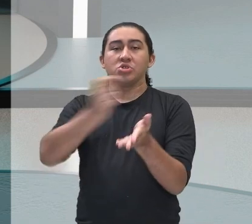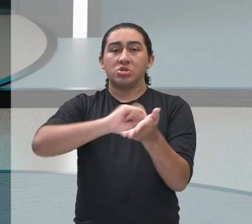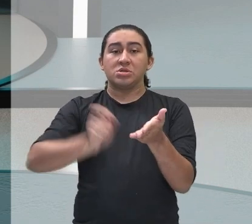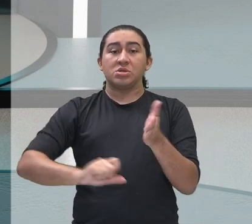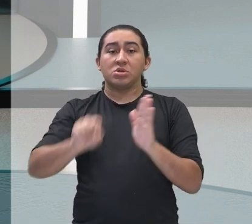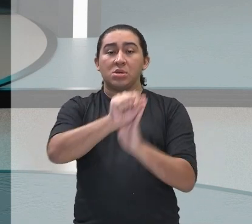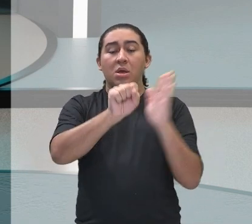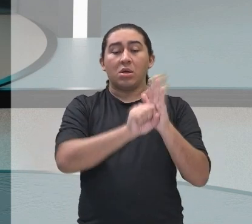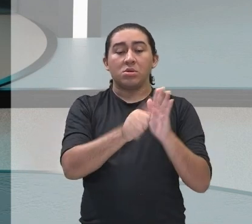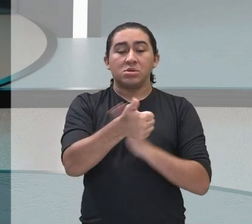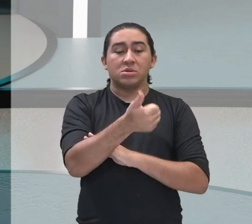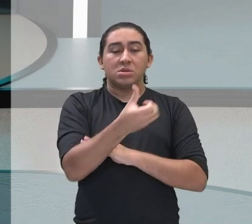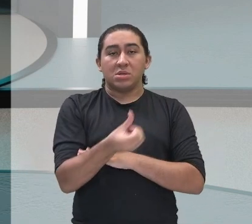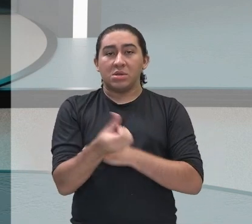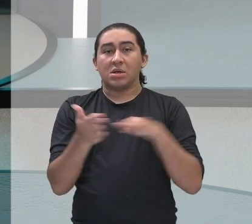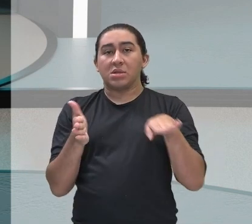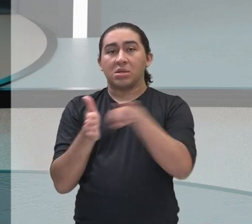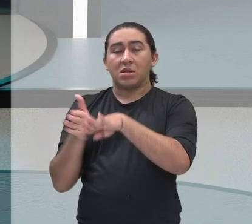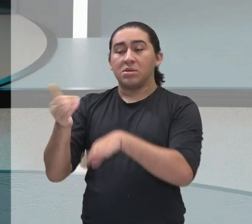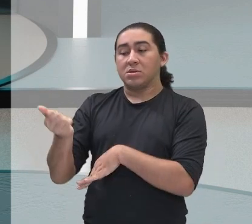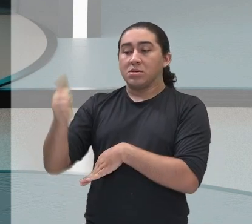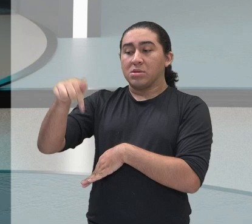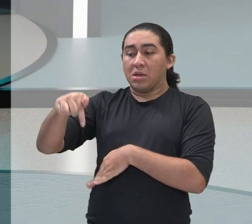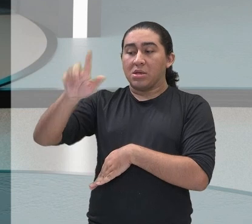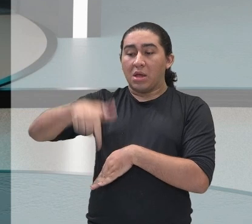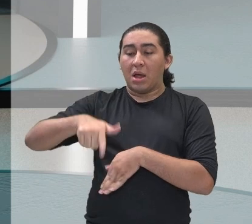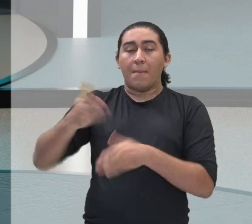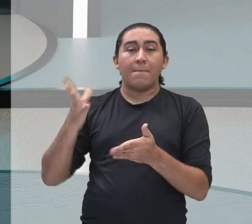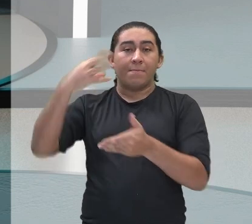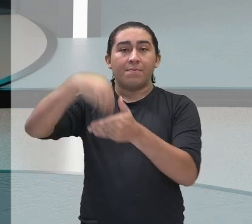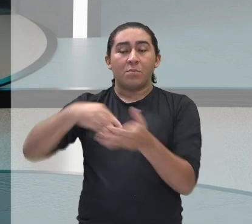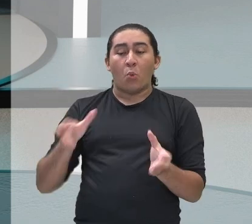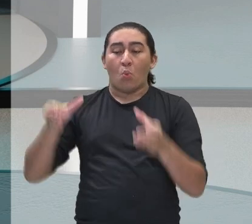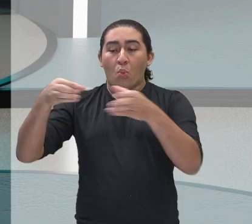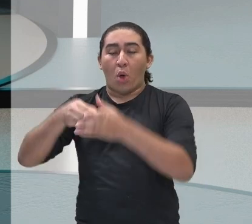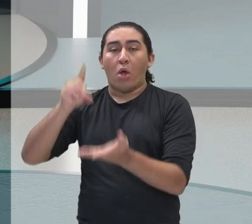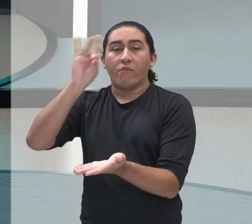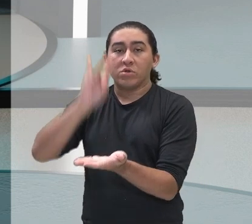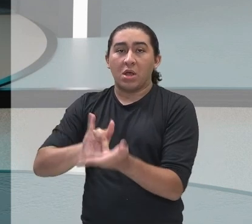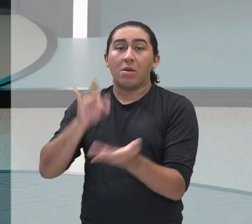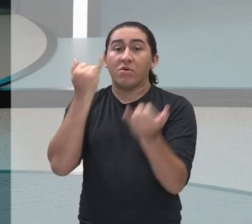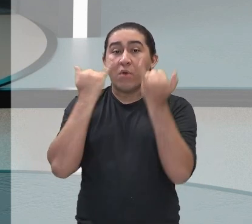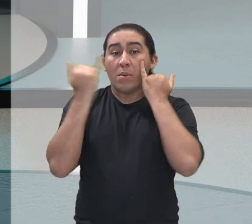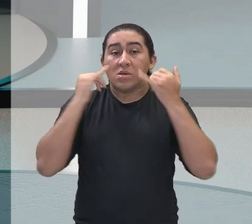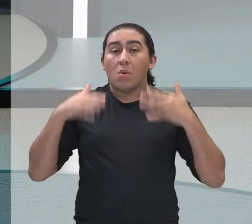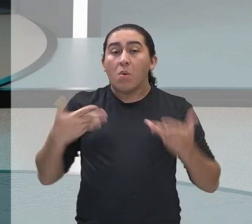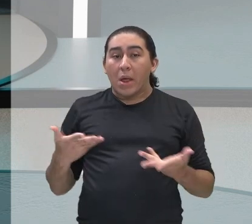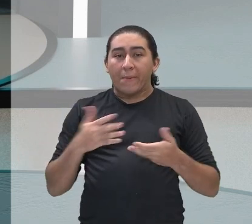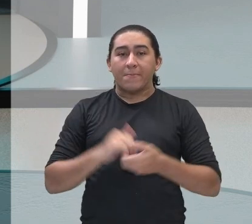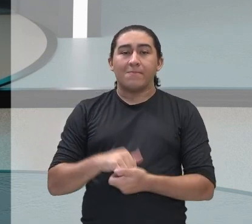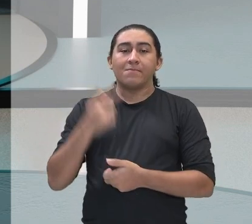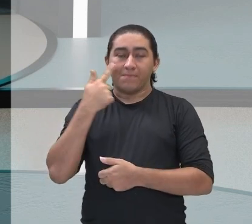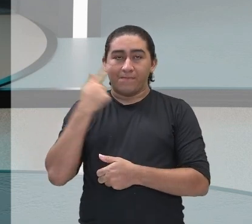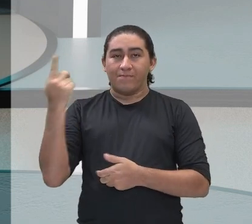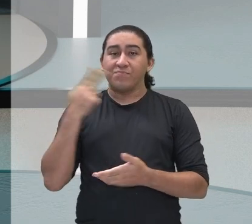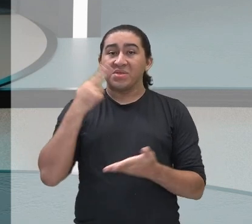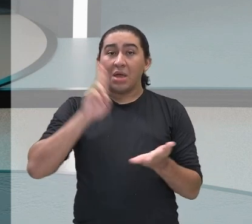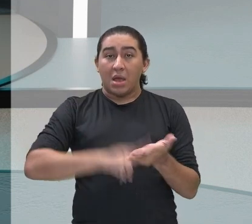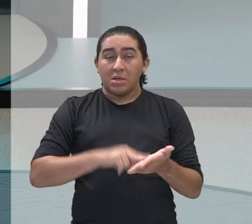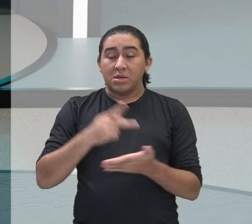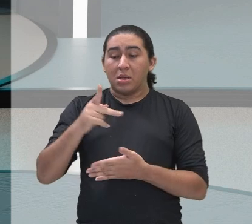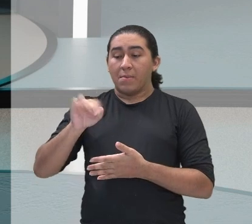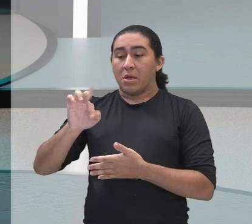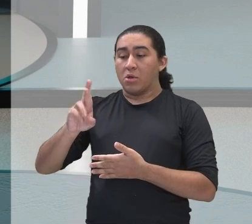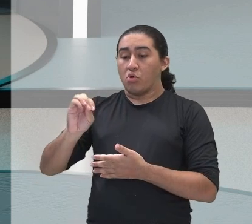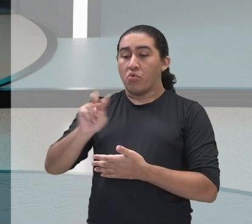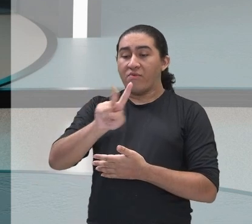séculos 16 e 17, categorizadas como informativas são a Carta de Pero Vaz de